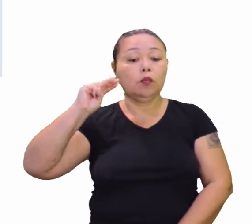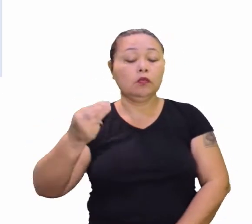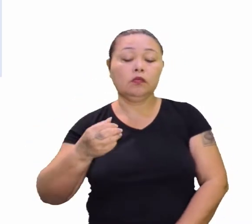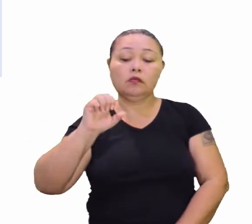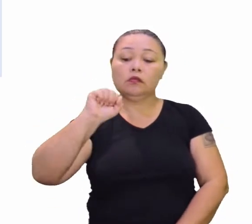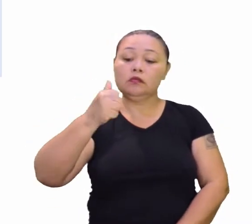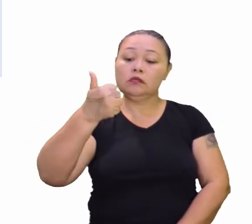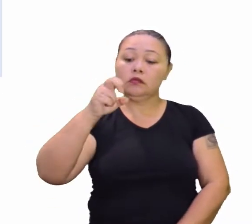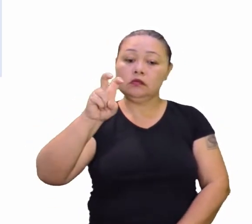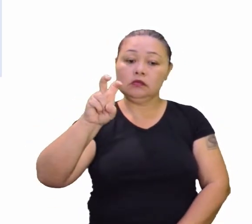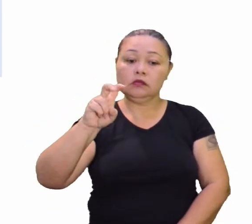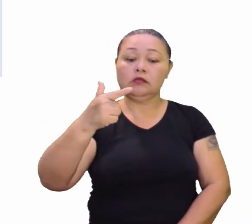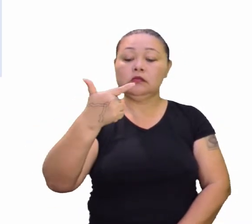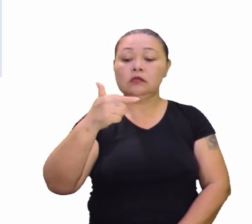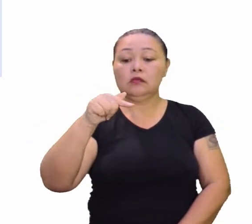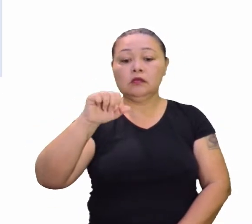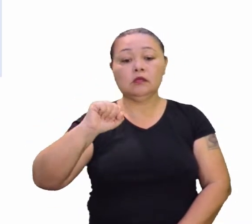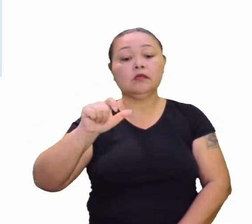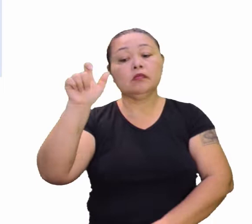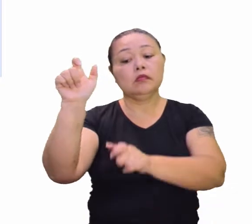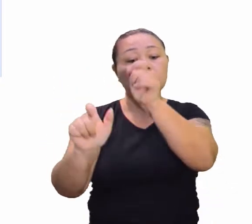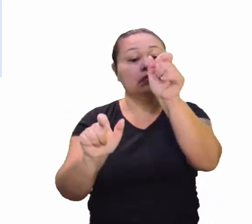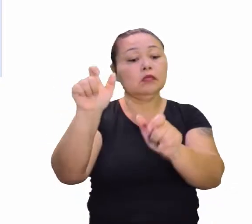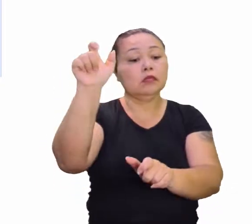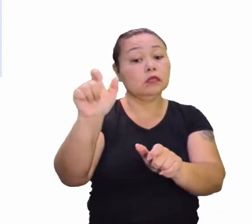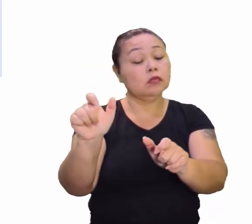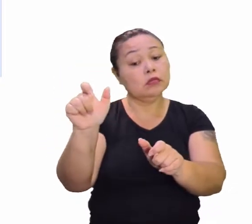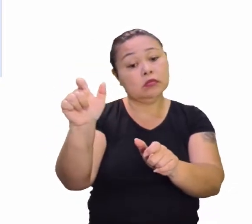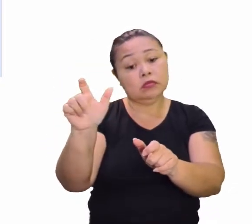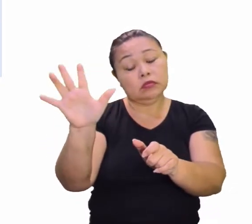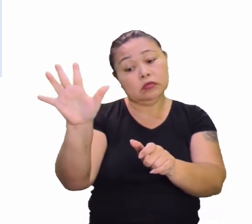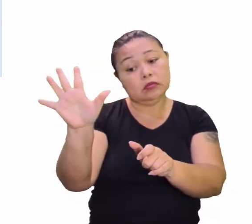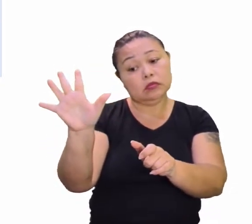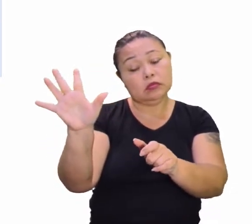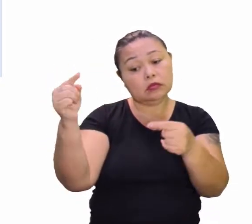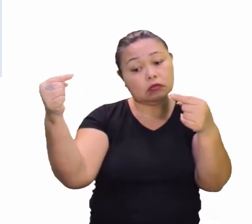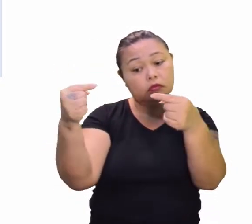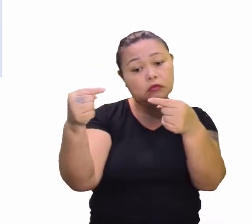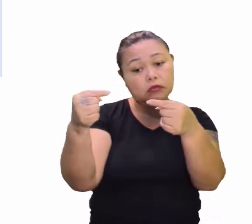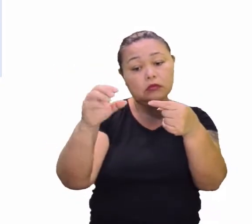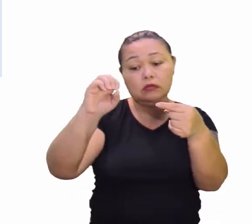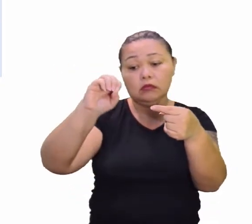1.815.278 habitantes, o que corresponde aí, ó,